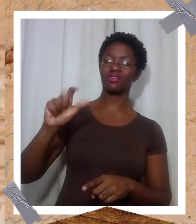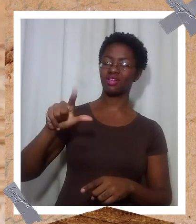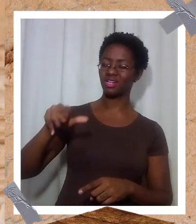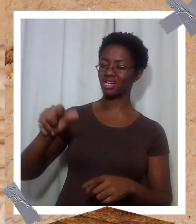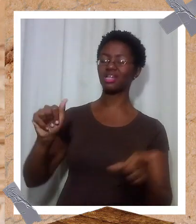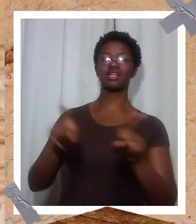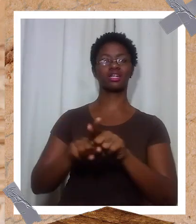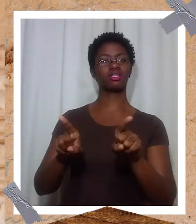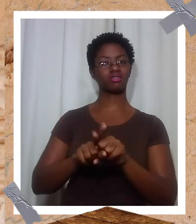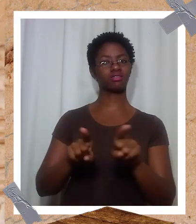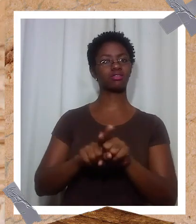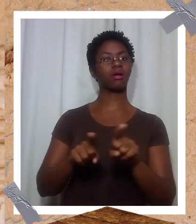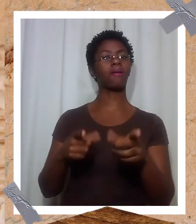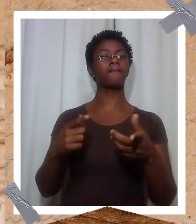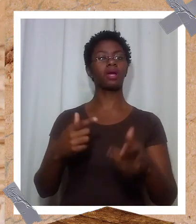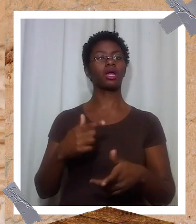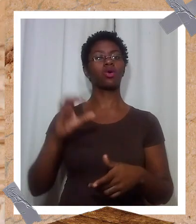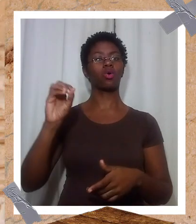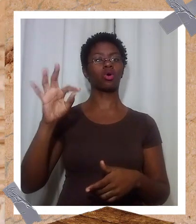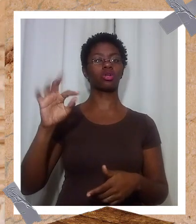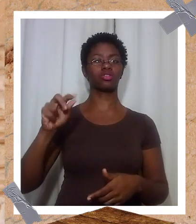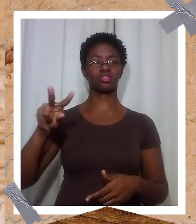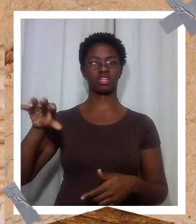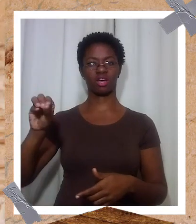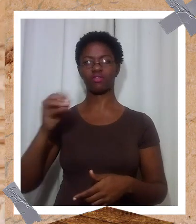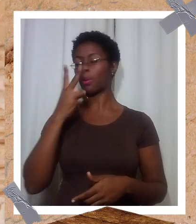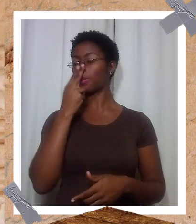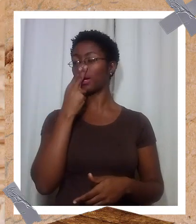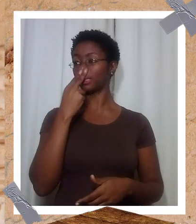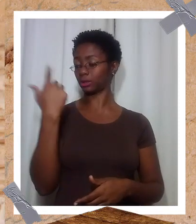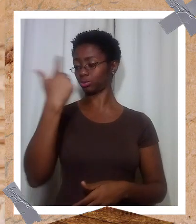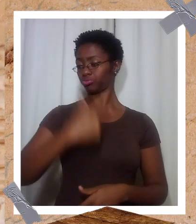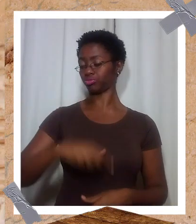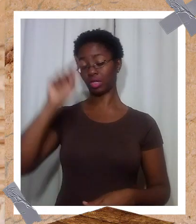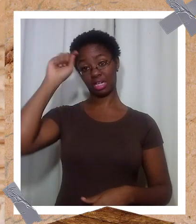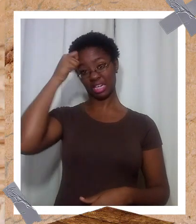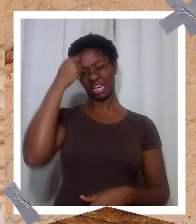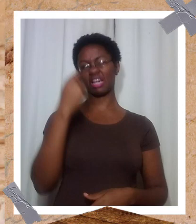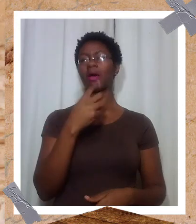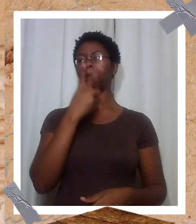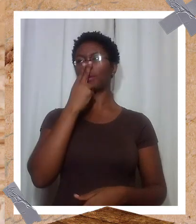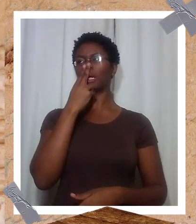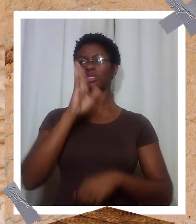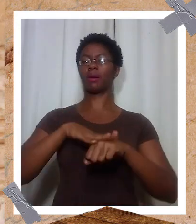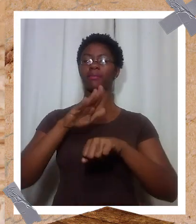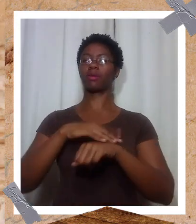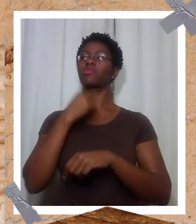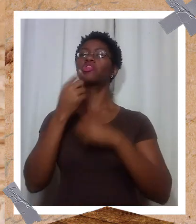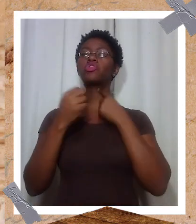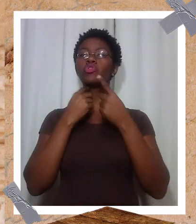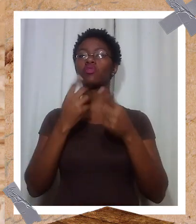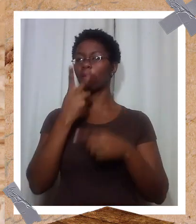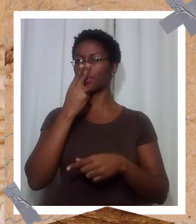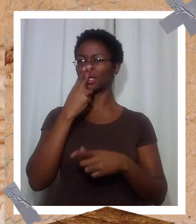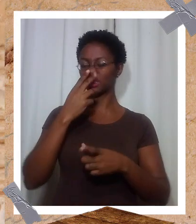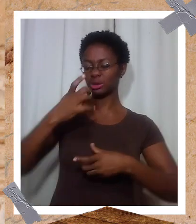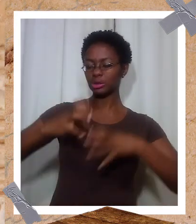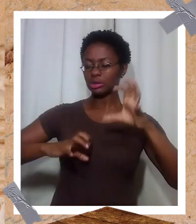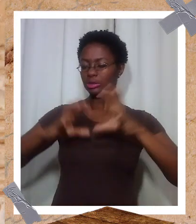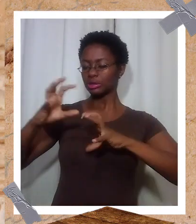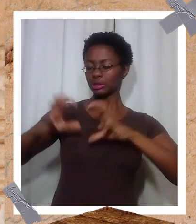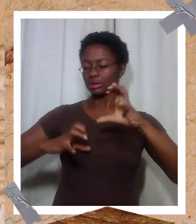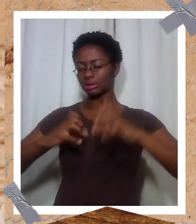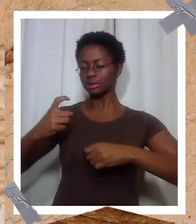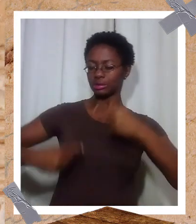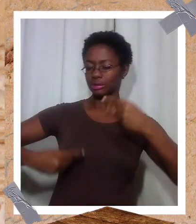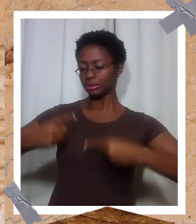vezes, faz a gente duvidar da gente, né? Existe ali um conflito entre quem a gente é e quem